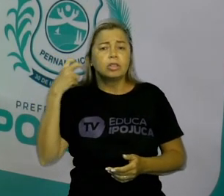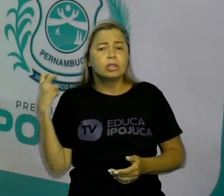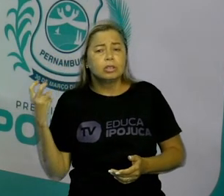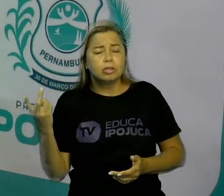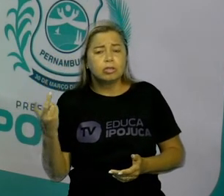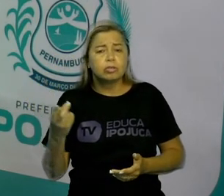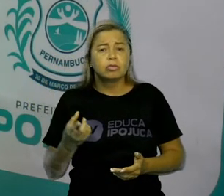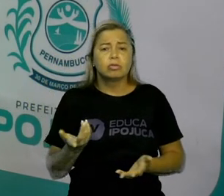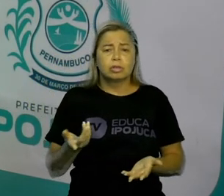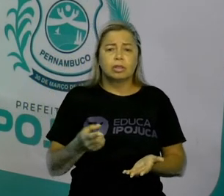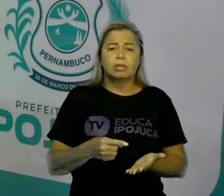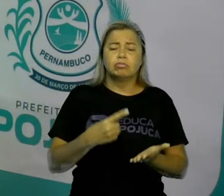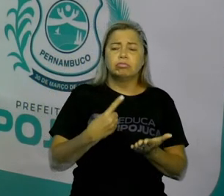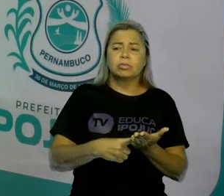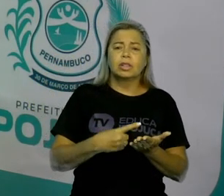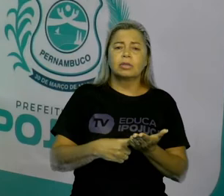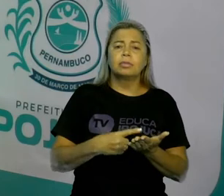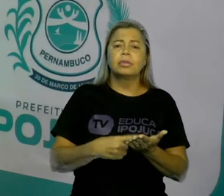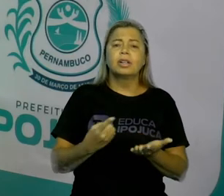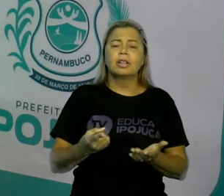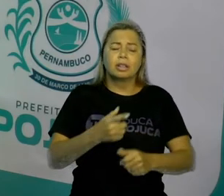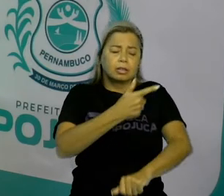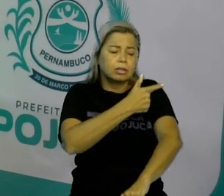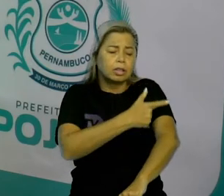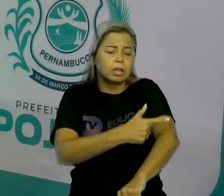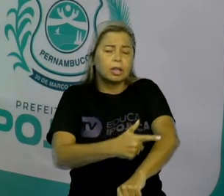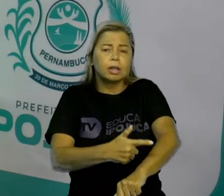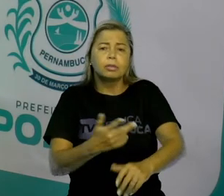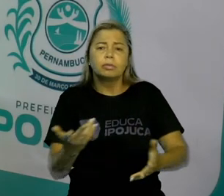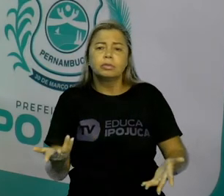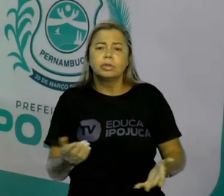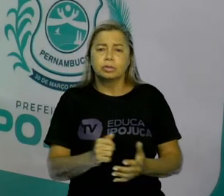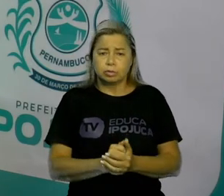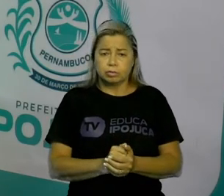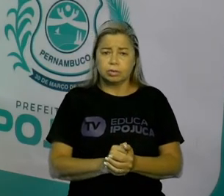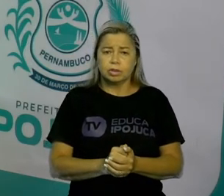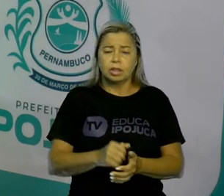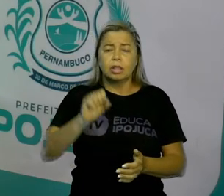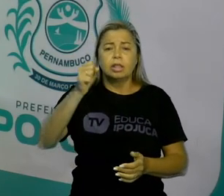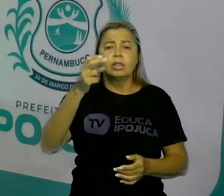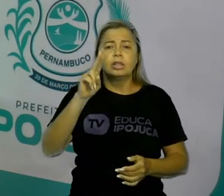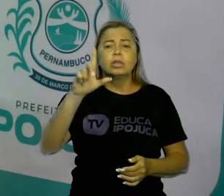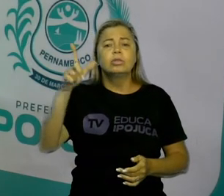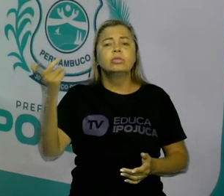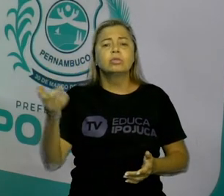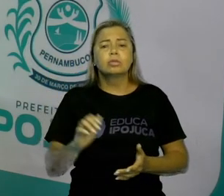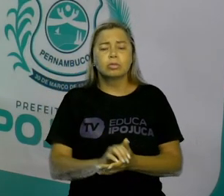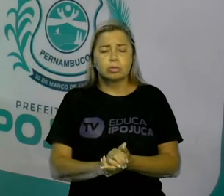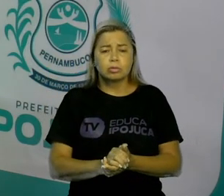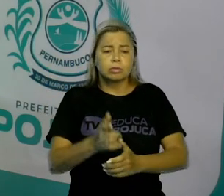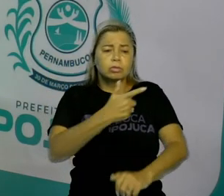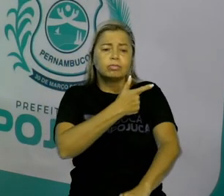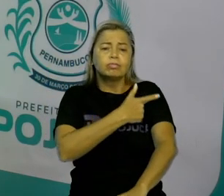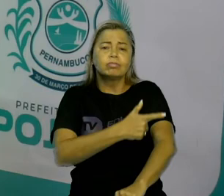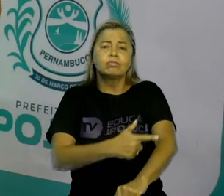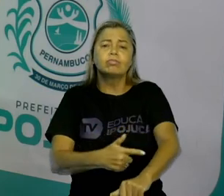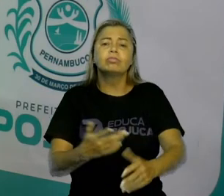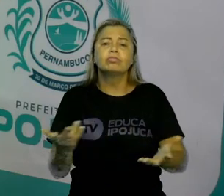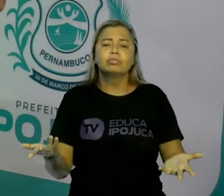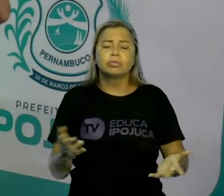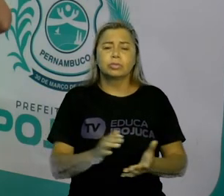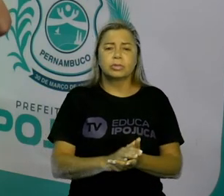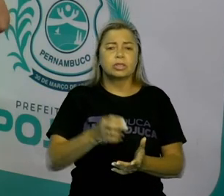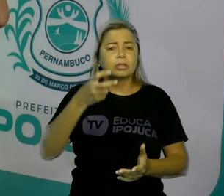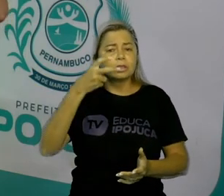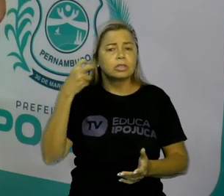Nordeste? Vamos lá para o Sul. Como é se tem indígenas lá? Será que tem? Como são os hábitos de lá? Então